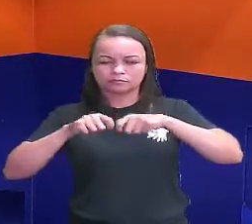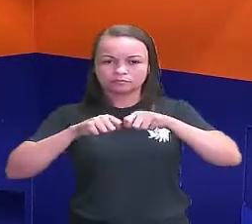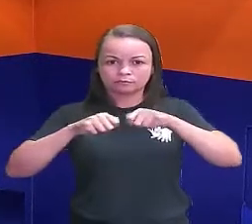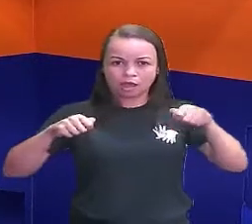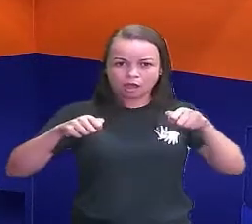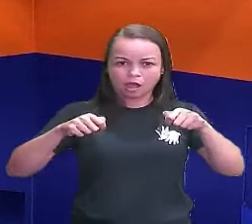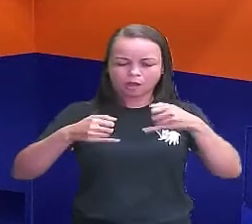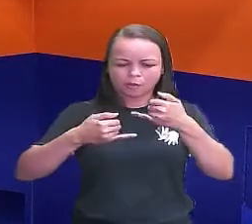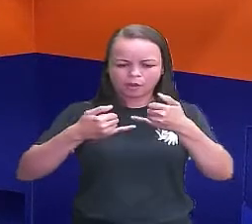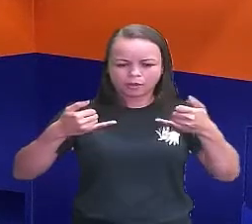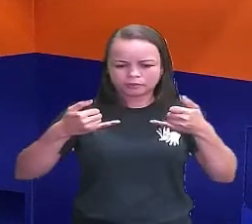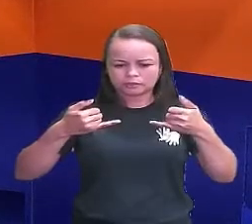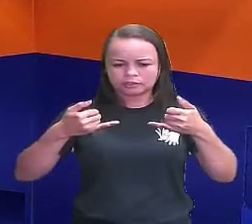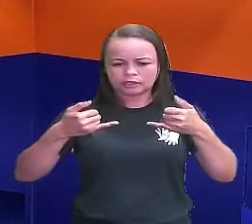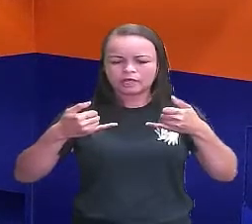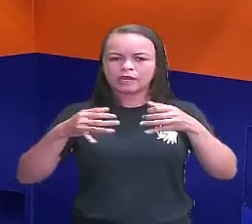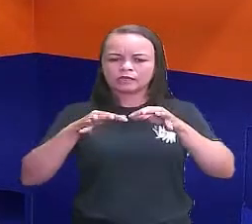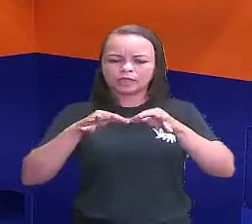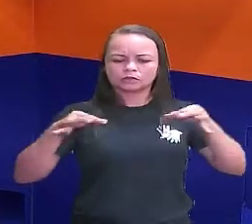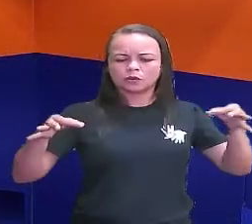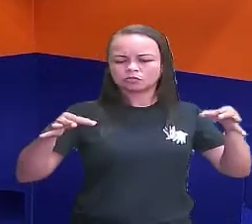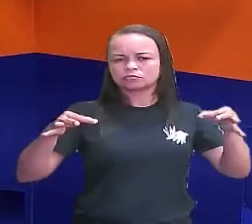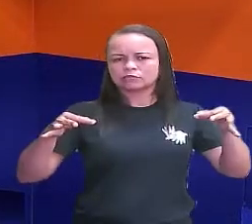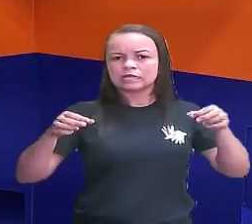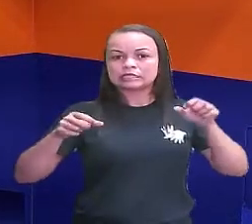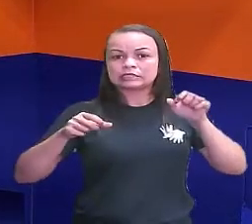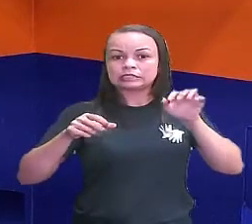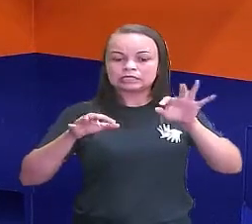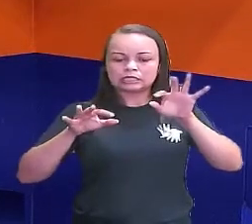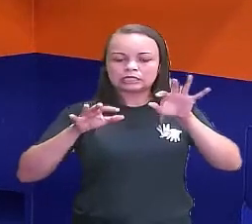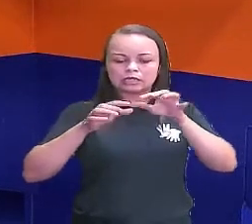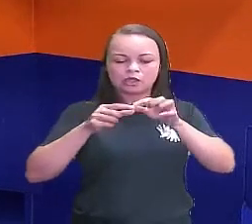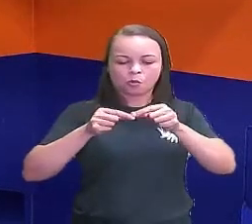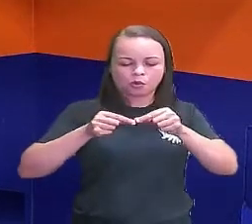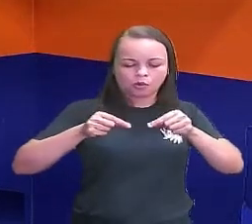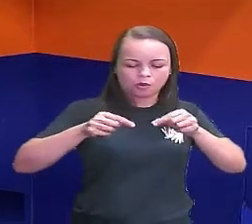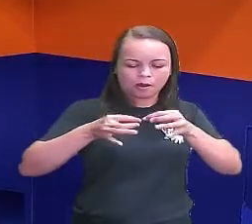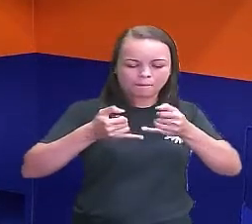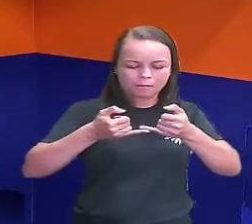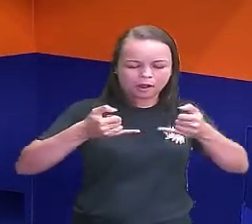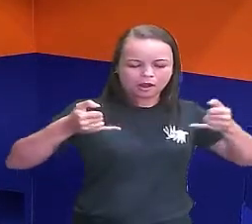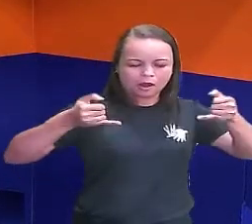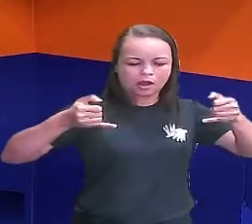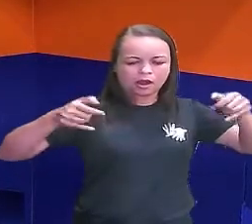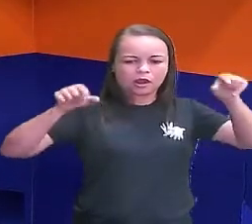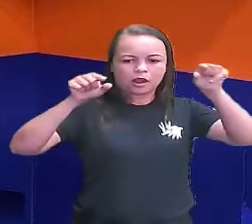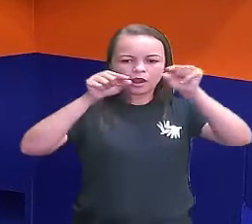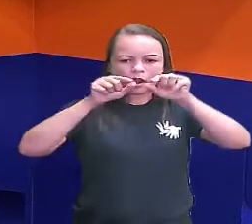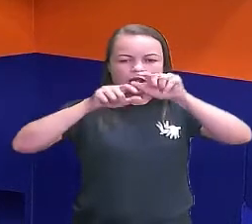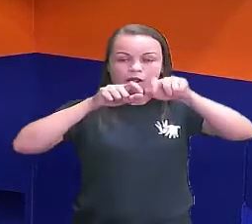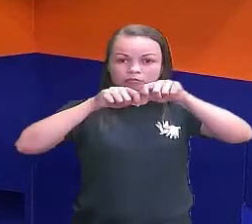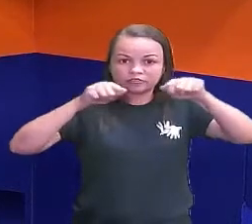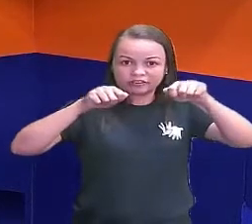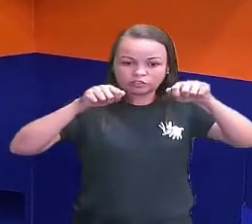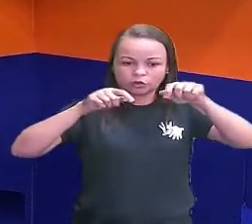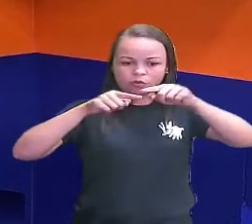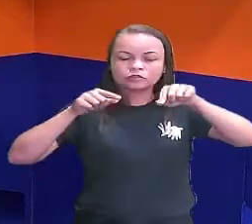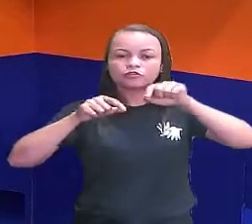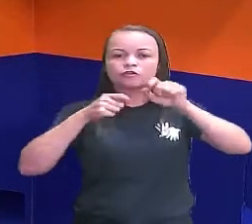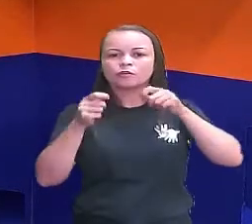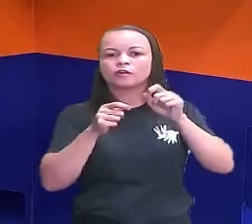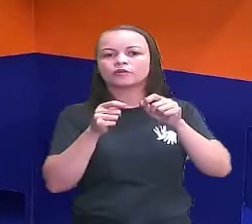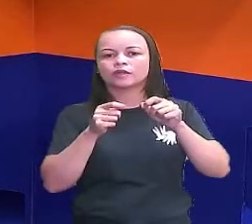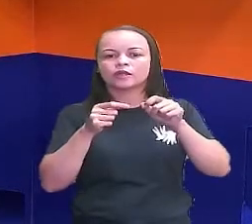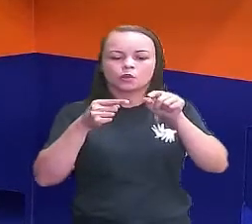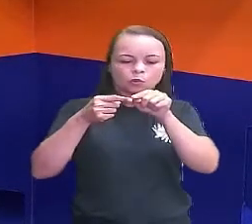solto não está fechado, né? Mas automaticamente, se eu fechar esse meu barbante, eu estou formando uma figura geométrica. Então, eu estou